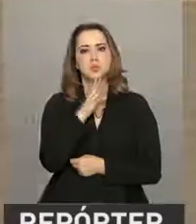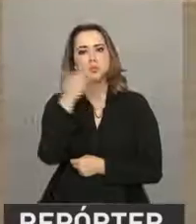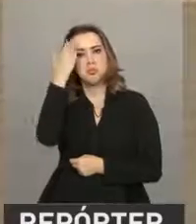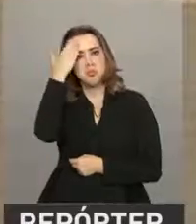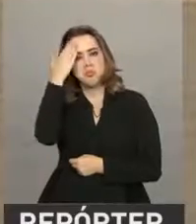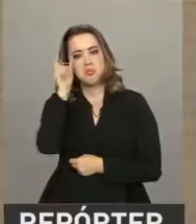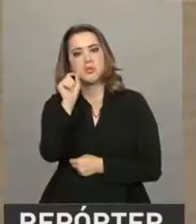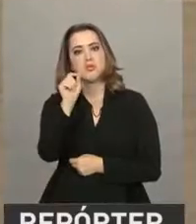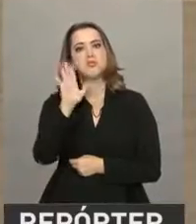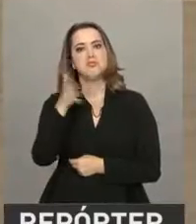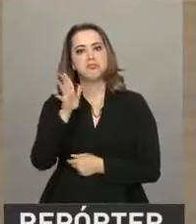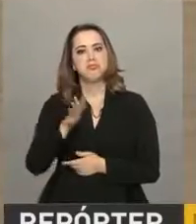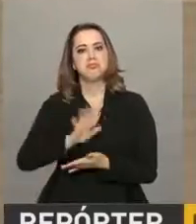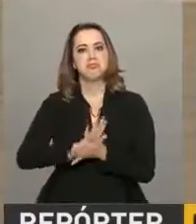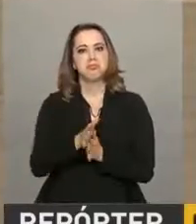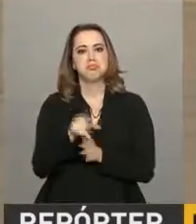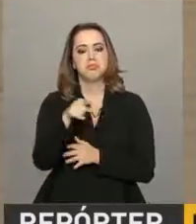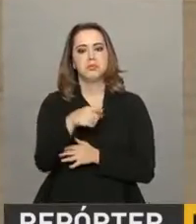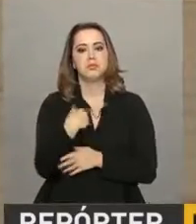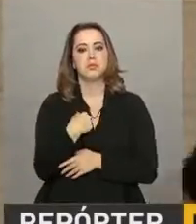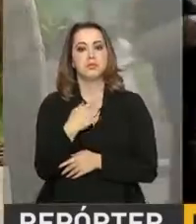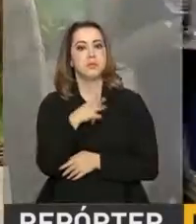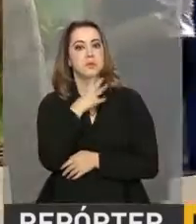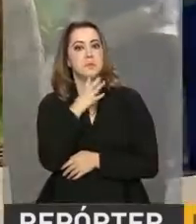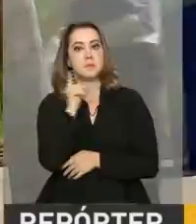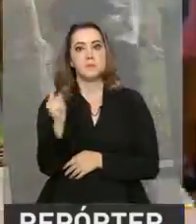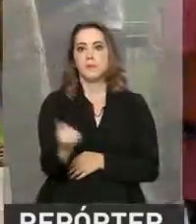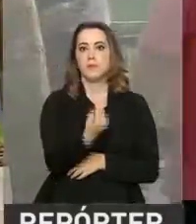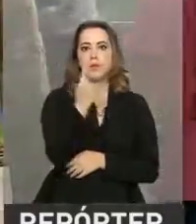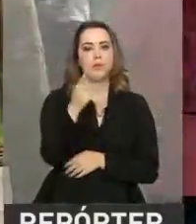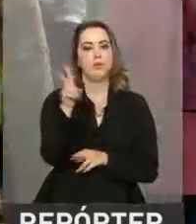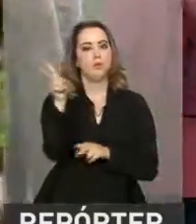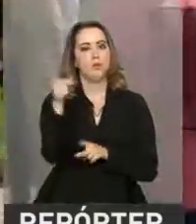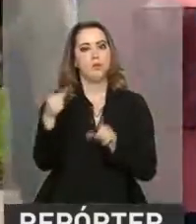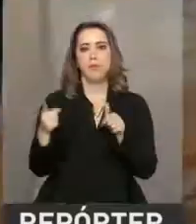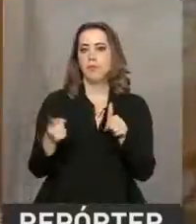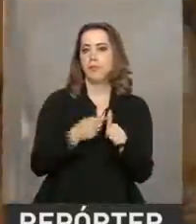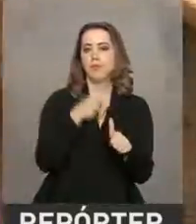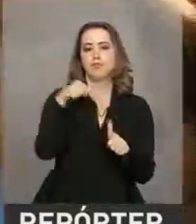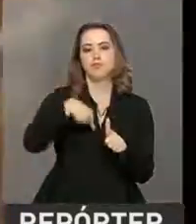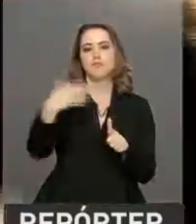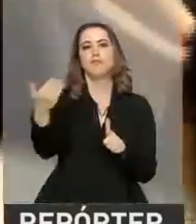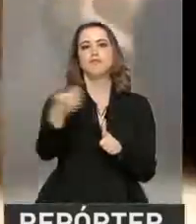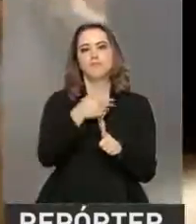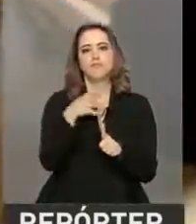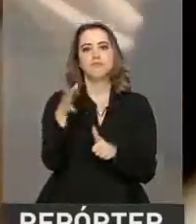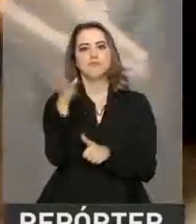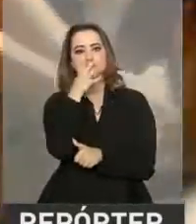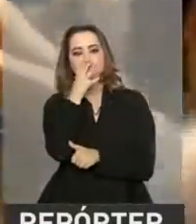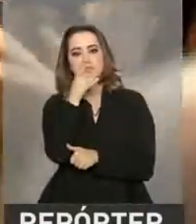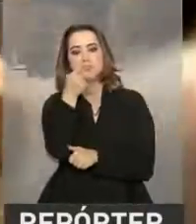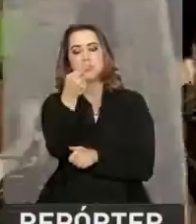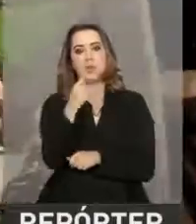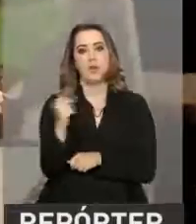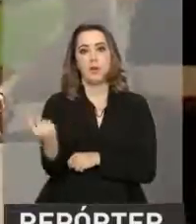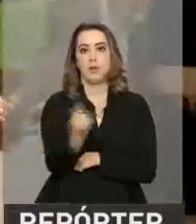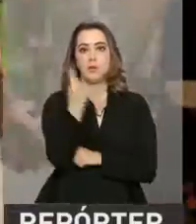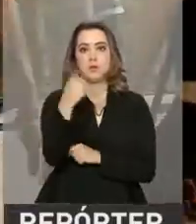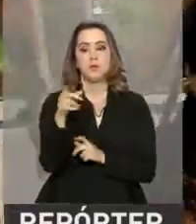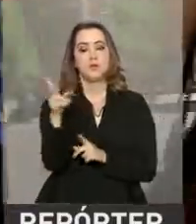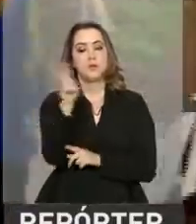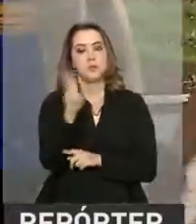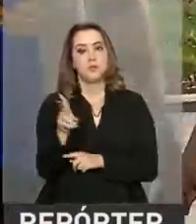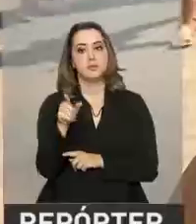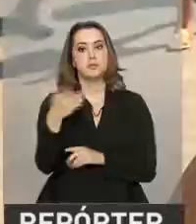aqui. Primeira vez que eu venho aqui e eu tô achando incrível. E tem muito turista brasileiro que aproveitou as Olimpíadas para fazer a estreia na